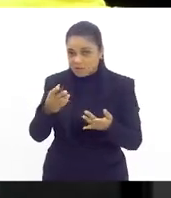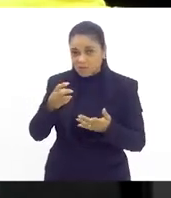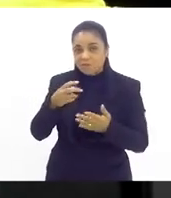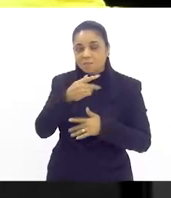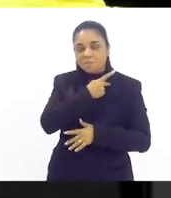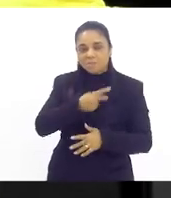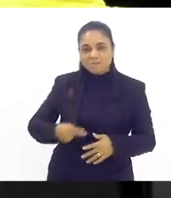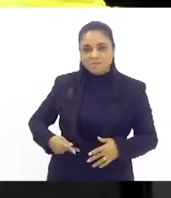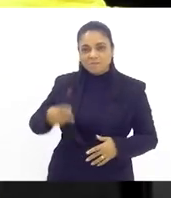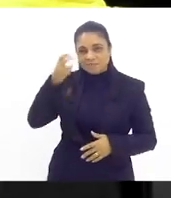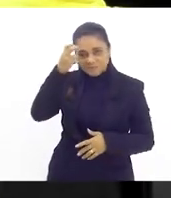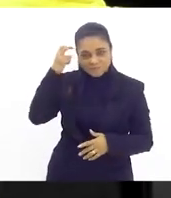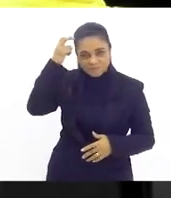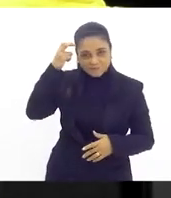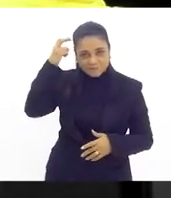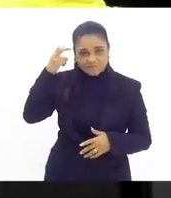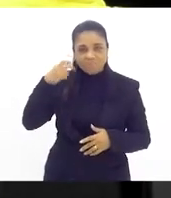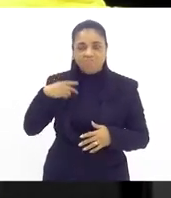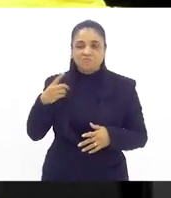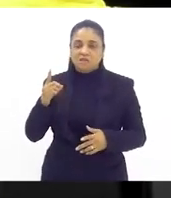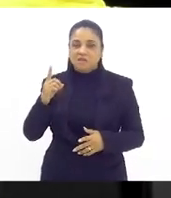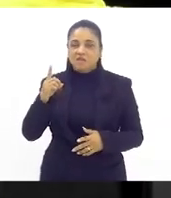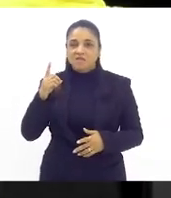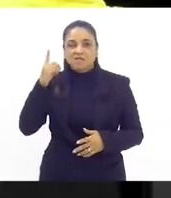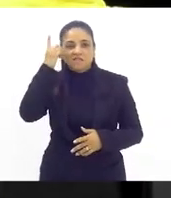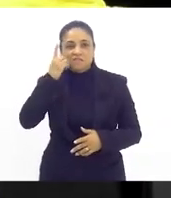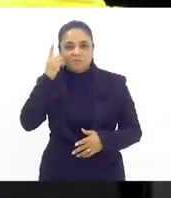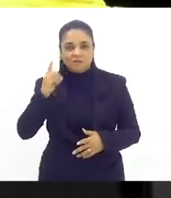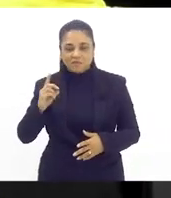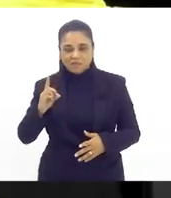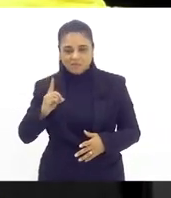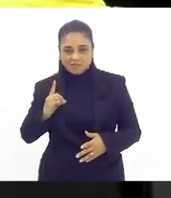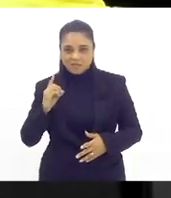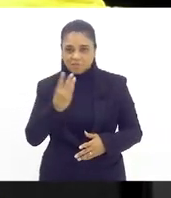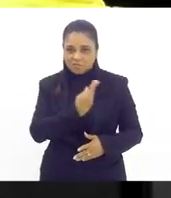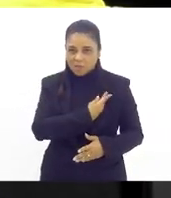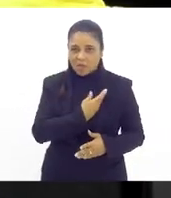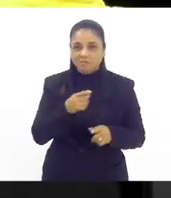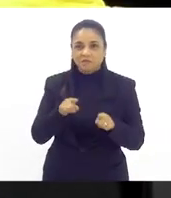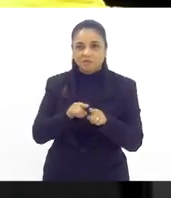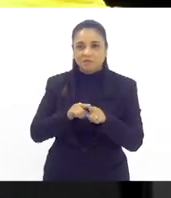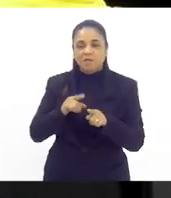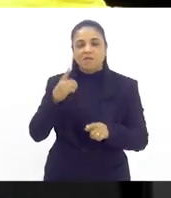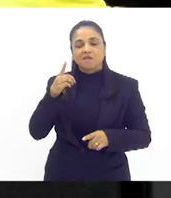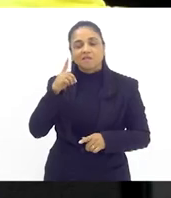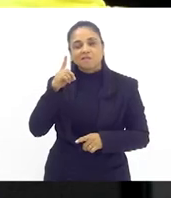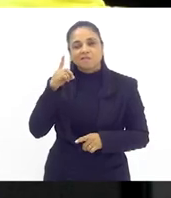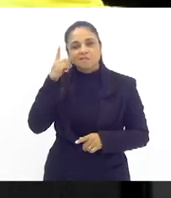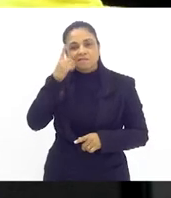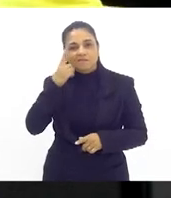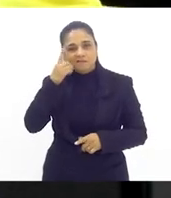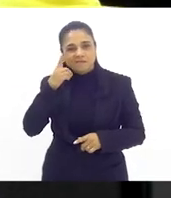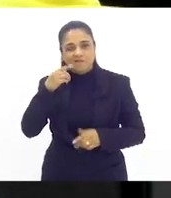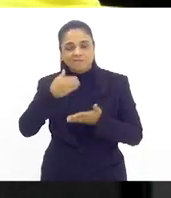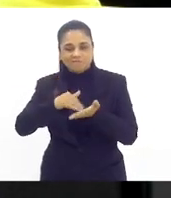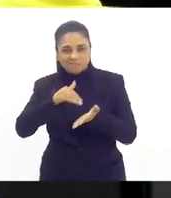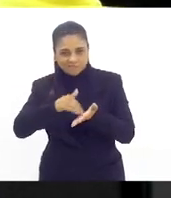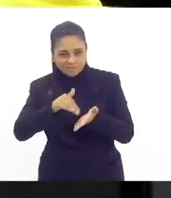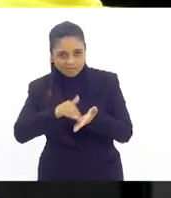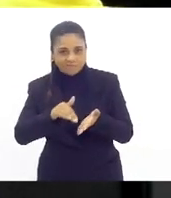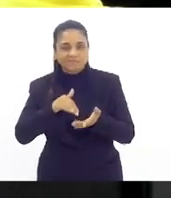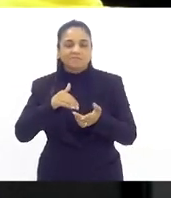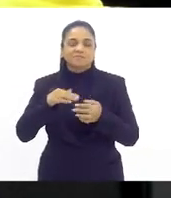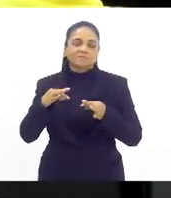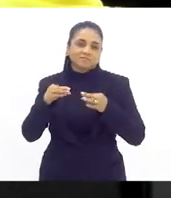deputada danivalbe queridos ministério da cultura arrebentado pelo Bino querida secretária Daniele todos os realizadores de cultura que